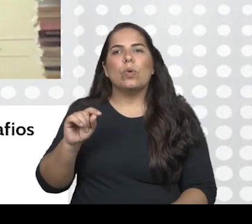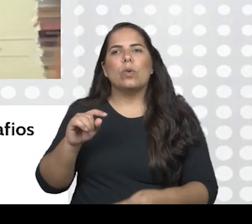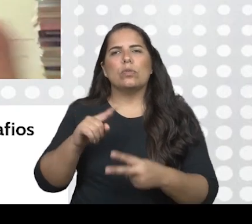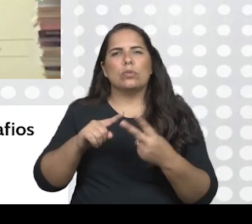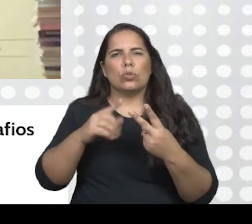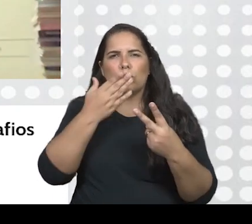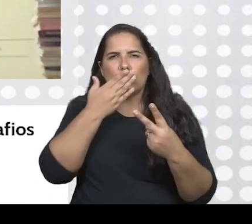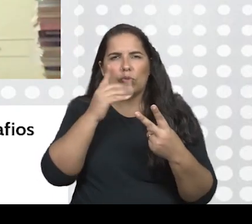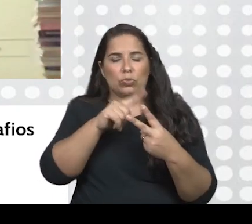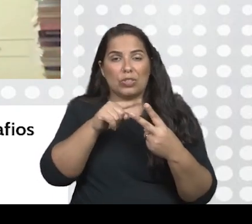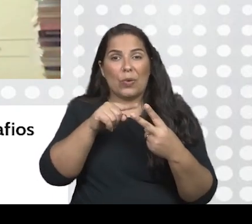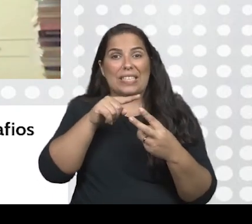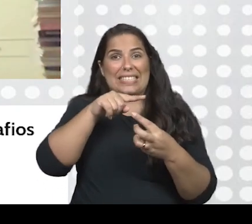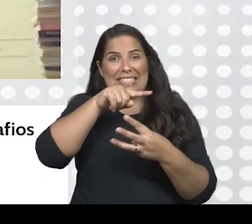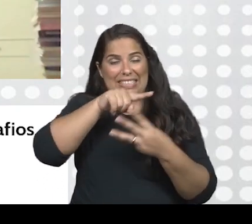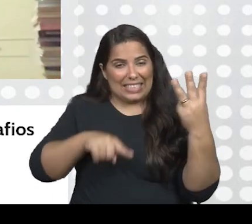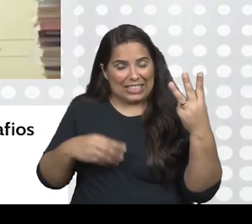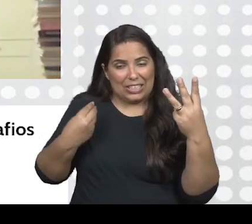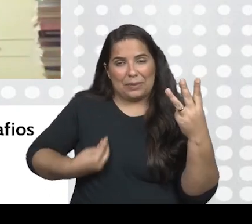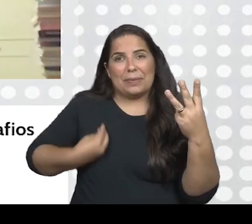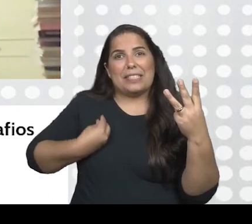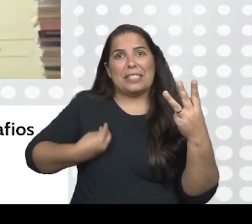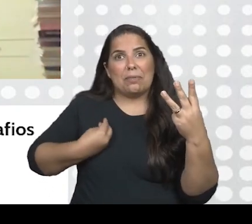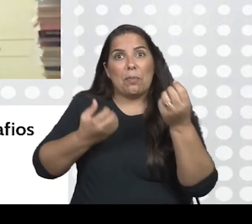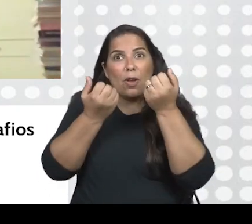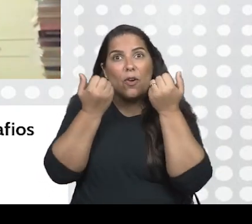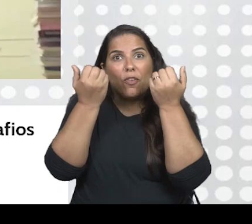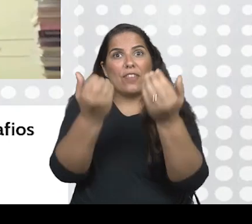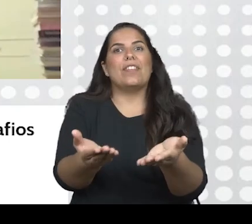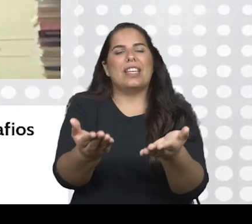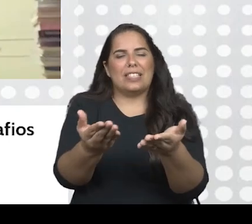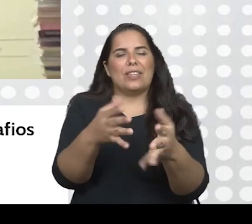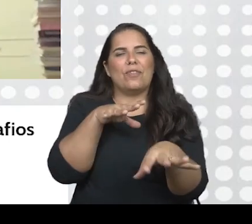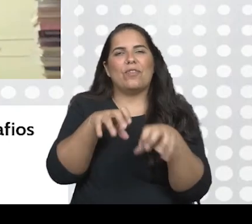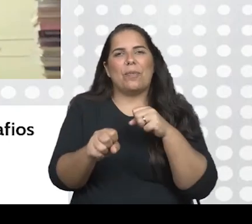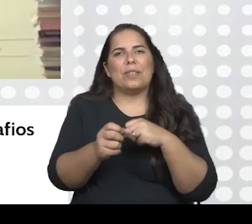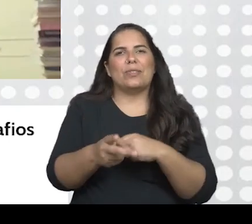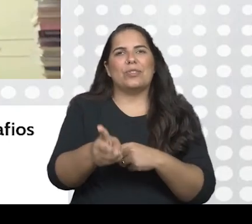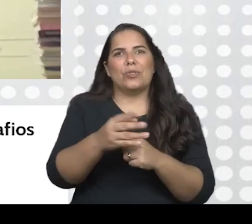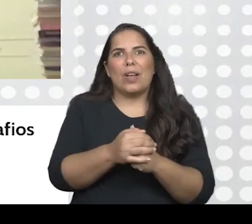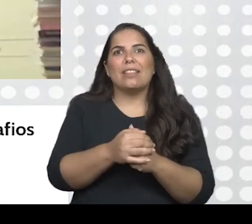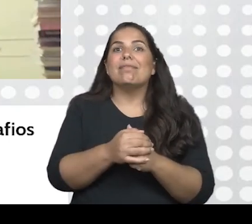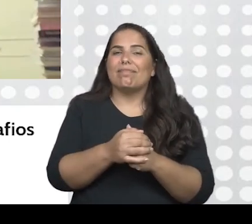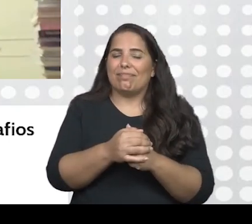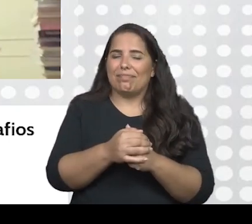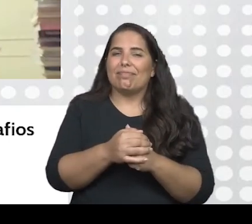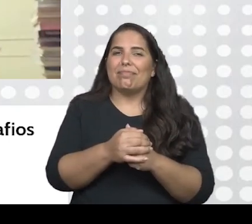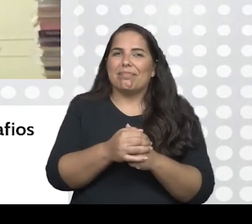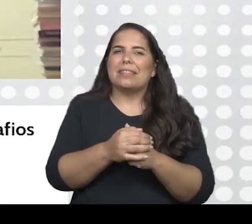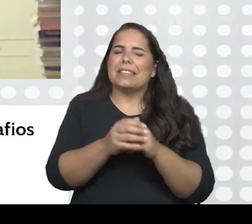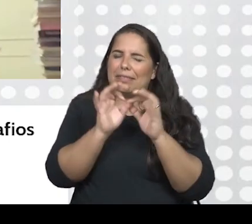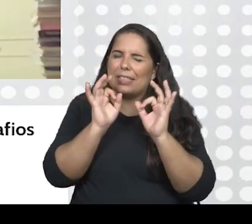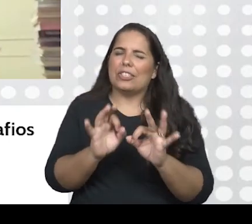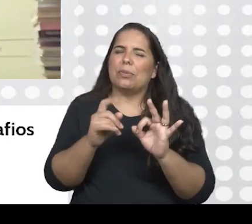UAB. Então, são 3 entes envolvidos para oferecer uma formação continuada. É fácil? Posso garantir